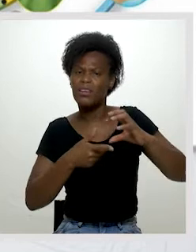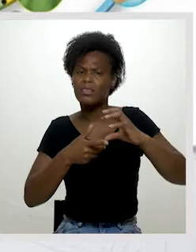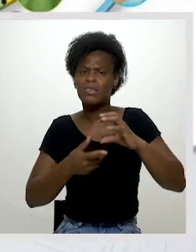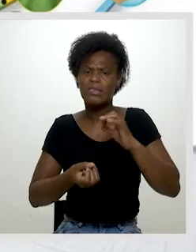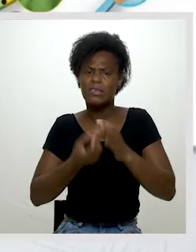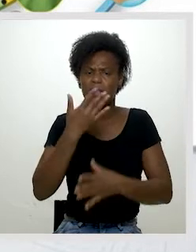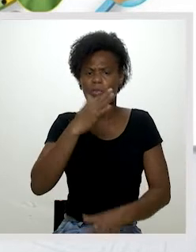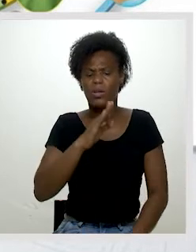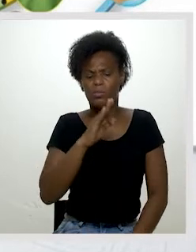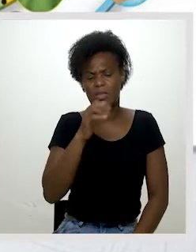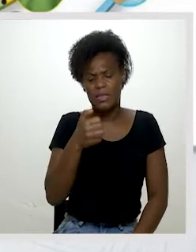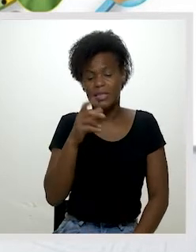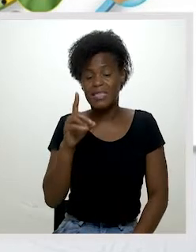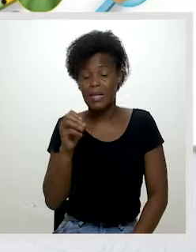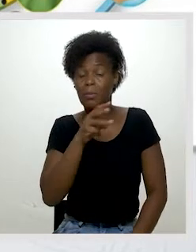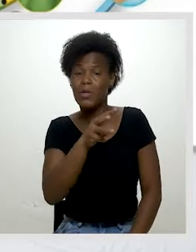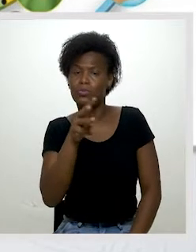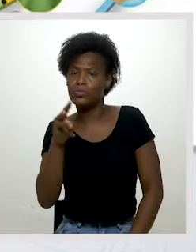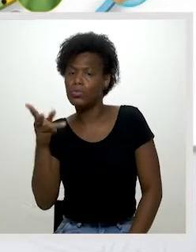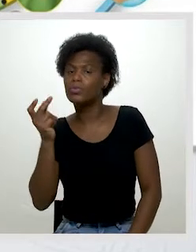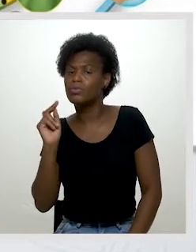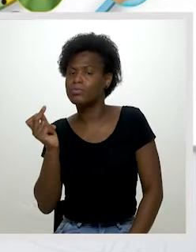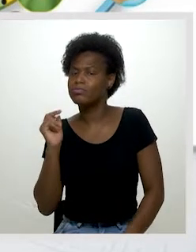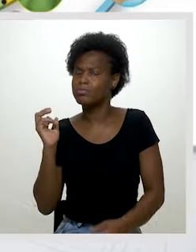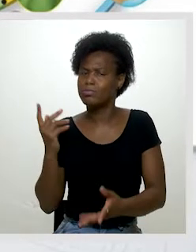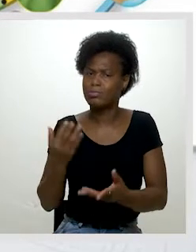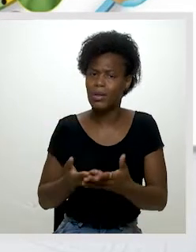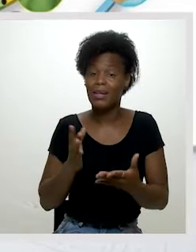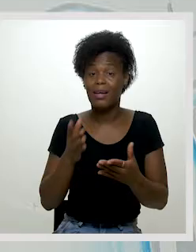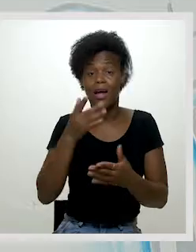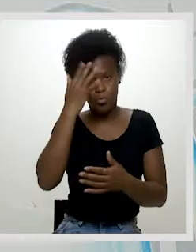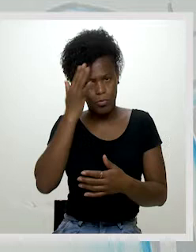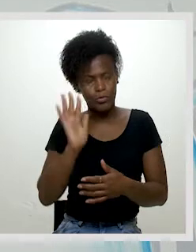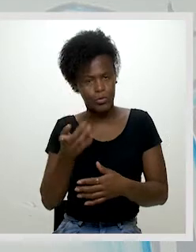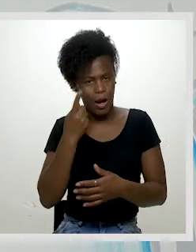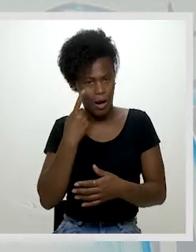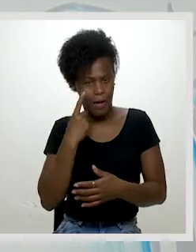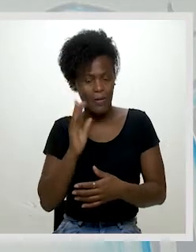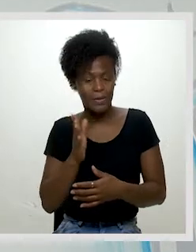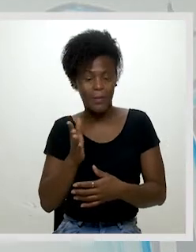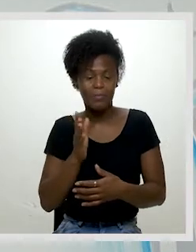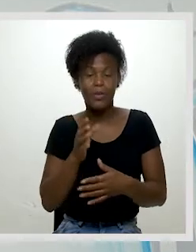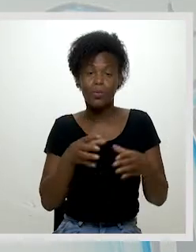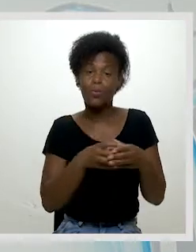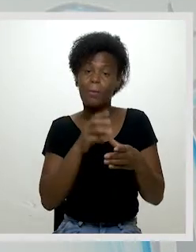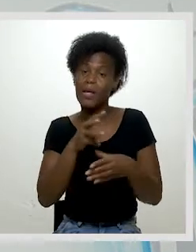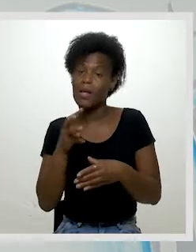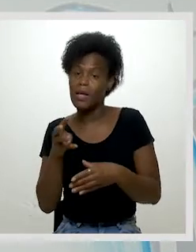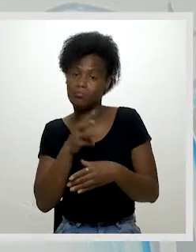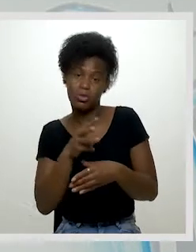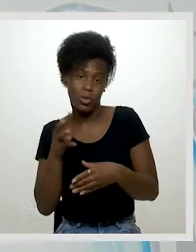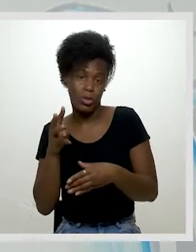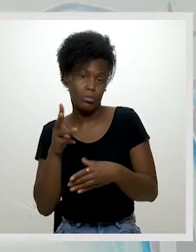há 4.560 milhões de anos, então, observem, vocês conhecem esse número, né? Classe dos milhares de milhões.